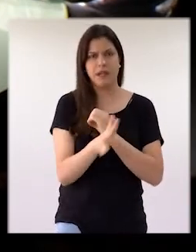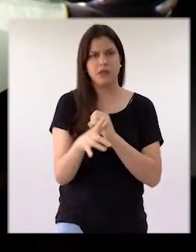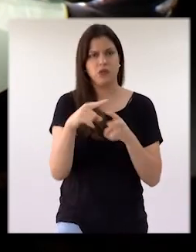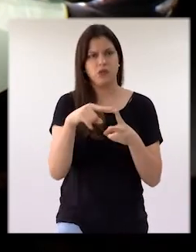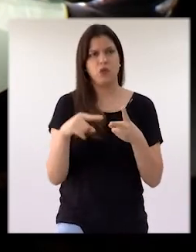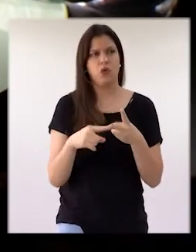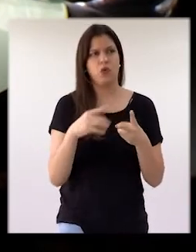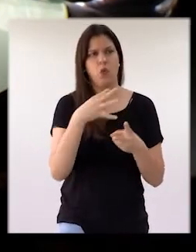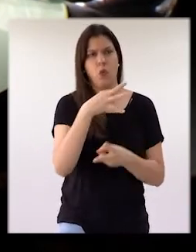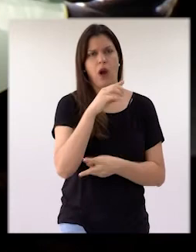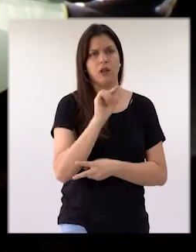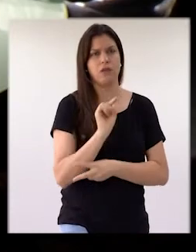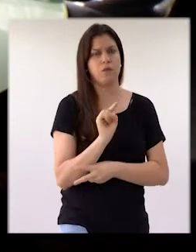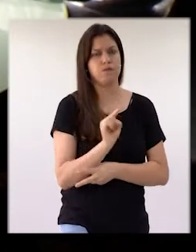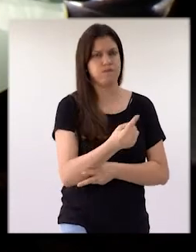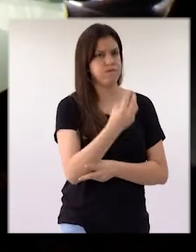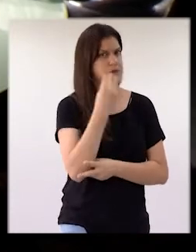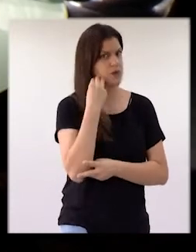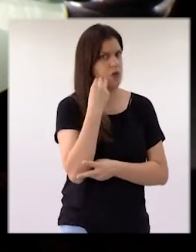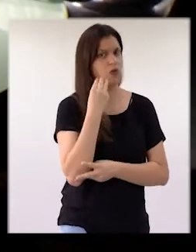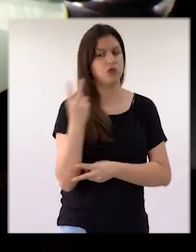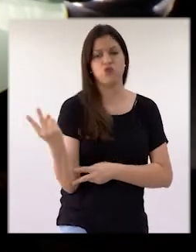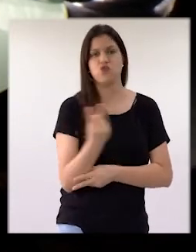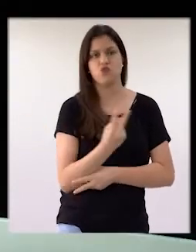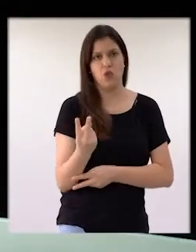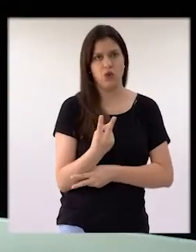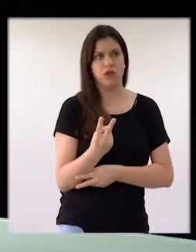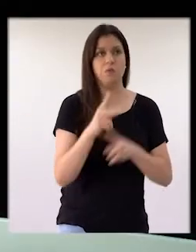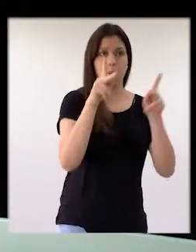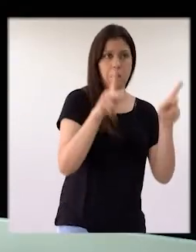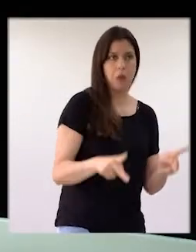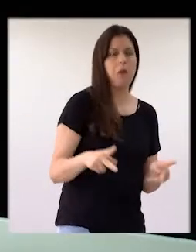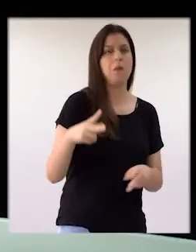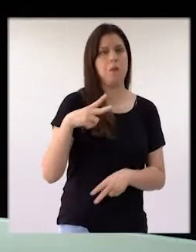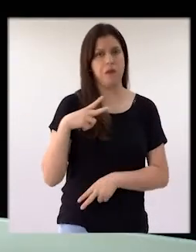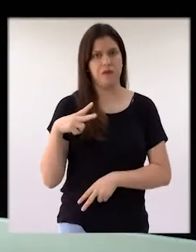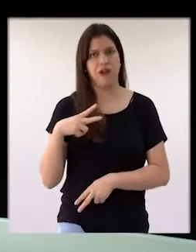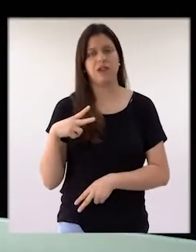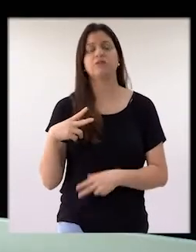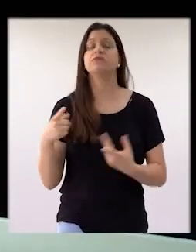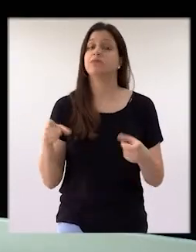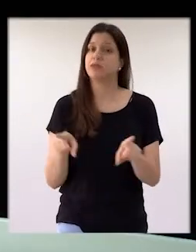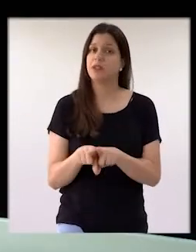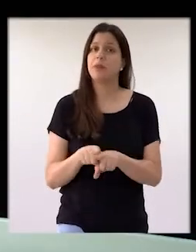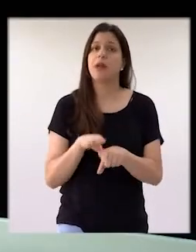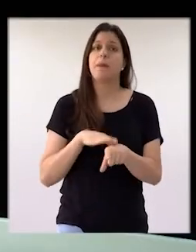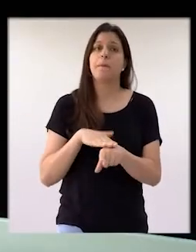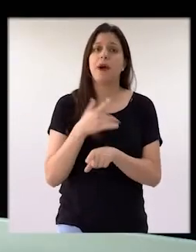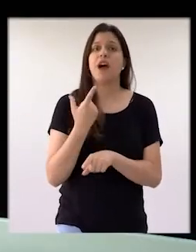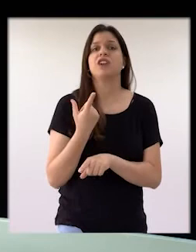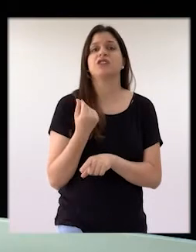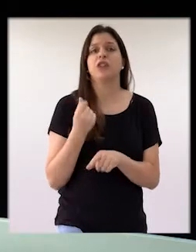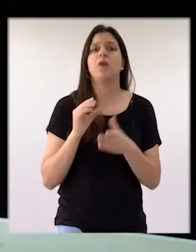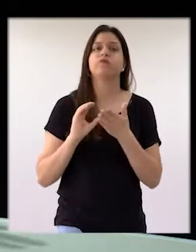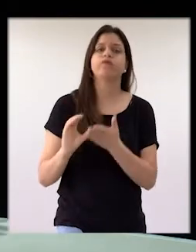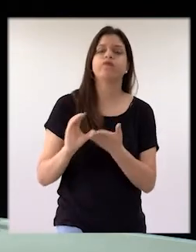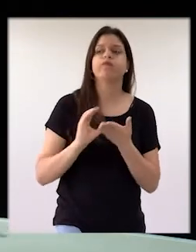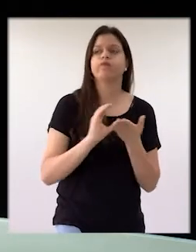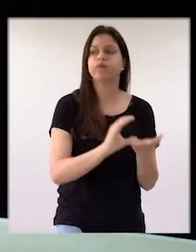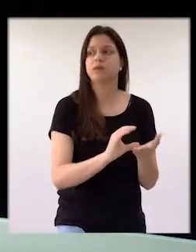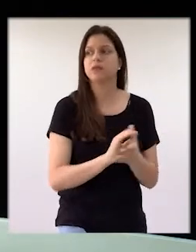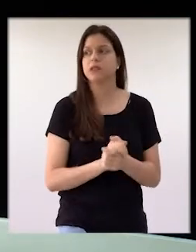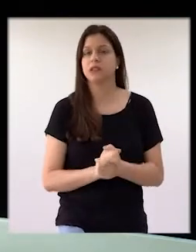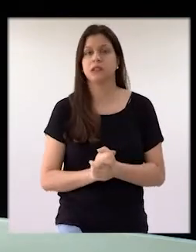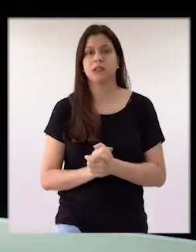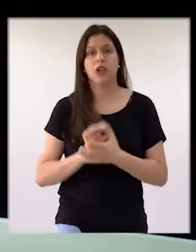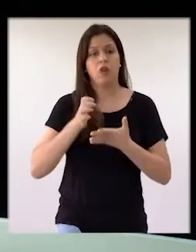são até semelhantes, 4 milhões para água e esgoto, tanto no público quanto no privado. Mais dinheiro